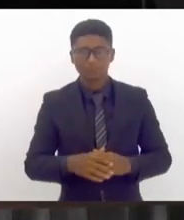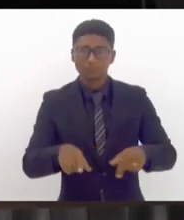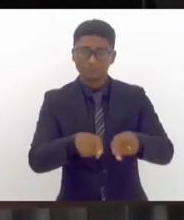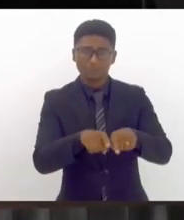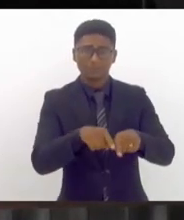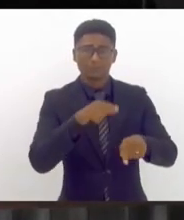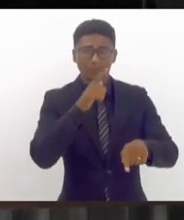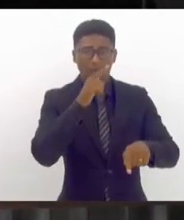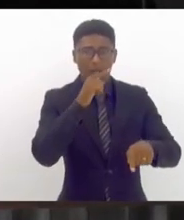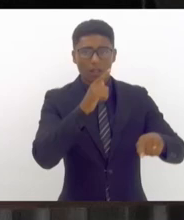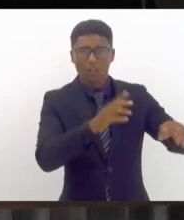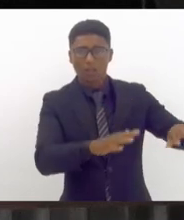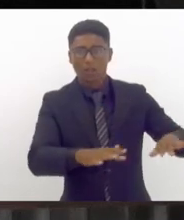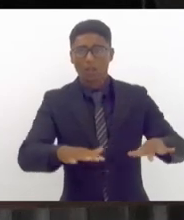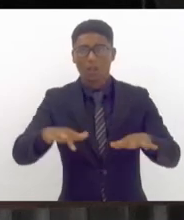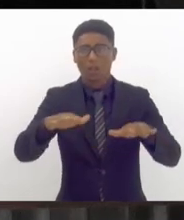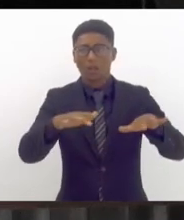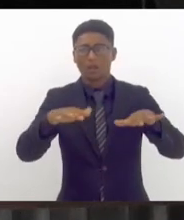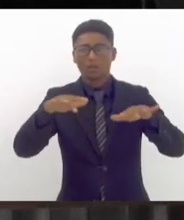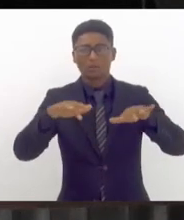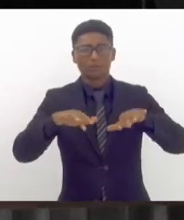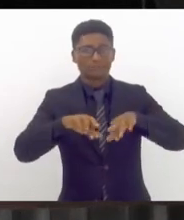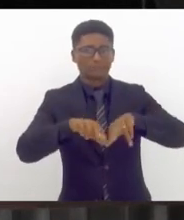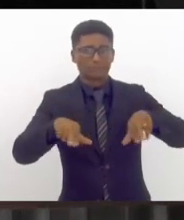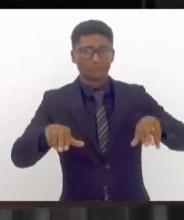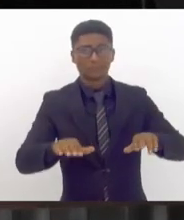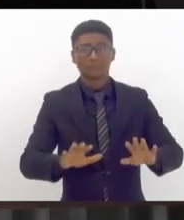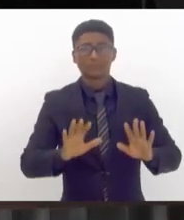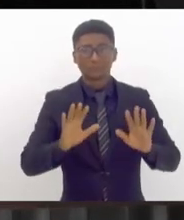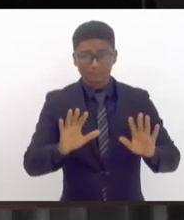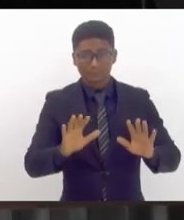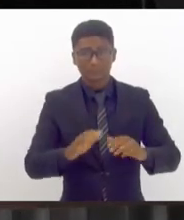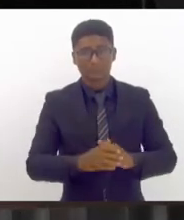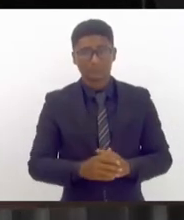alagamentos, inundações e enchentes nas cidades. Mas